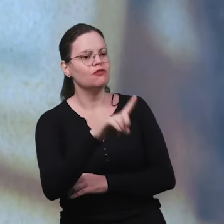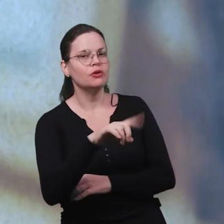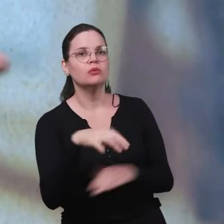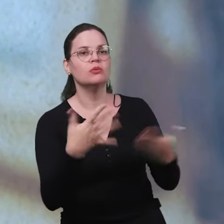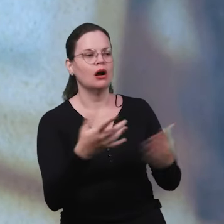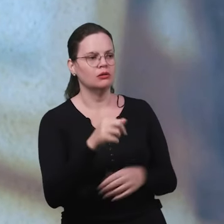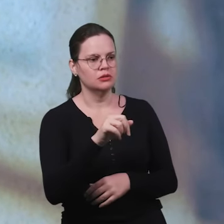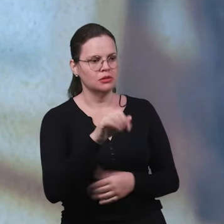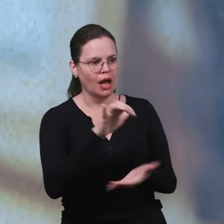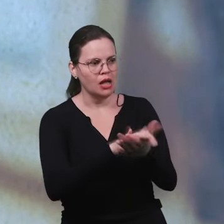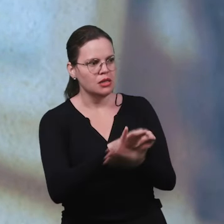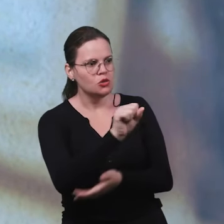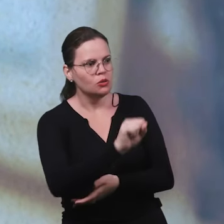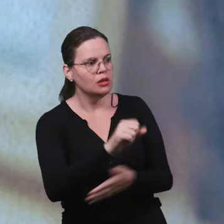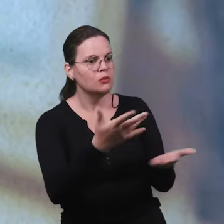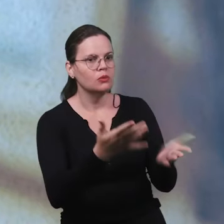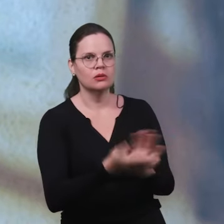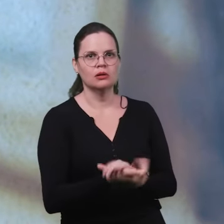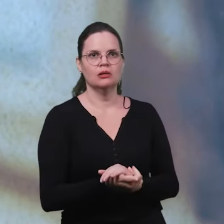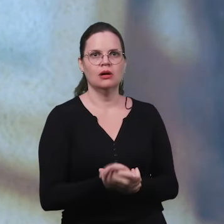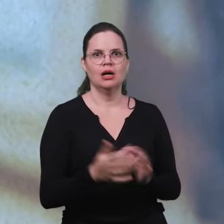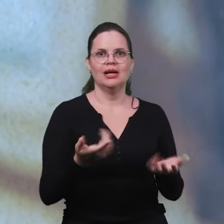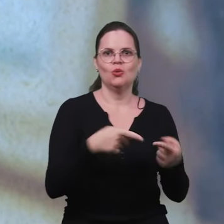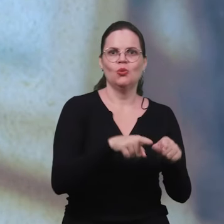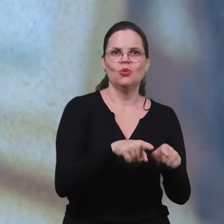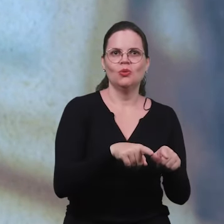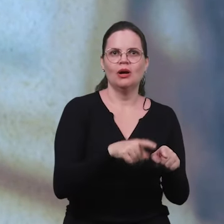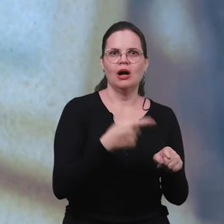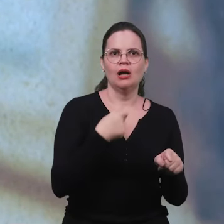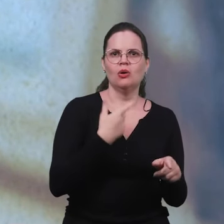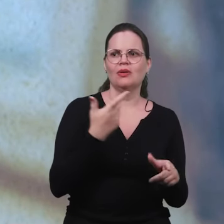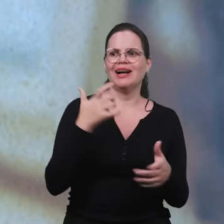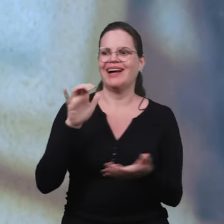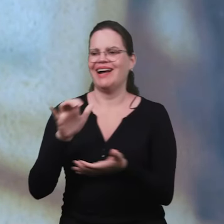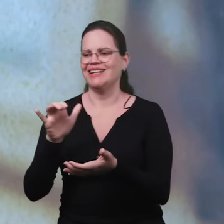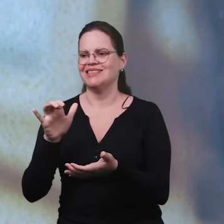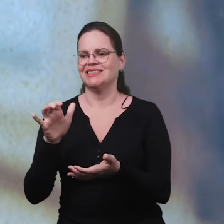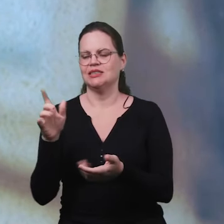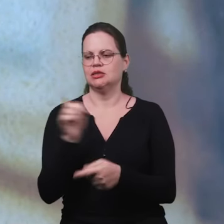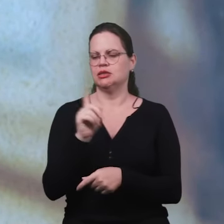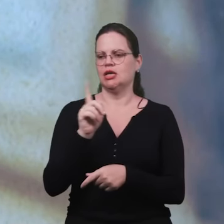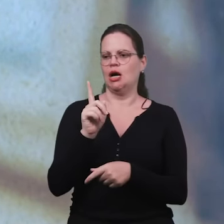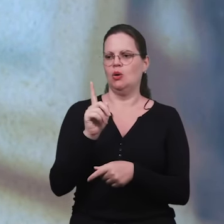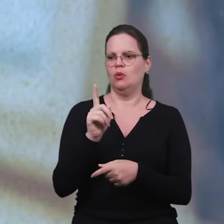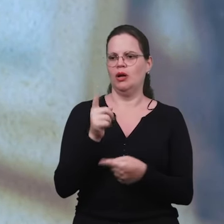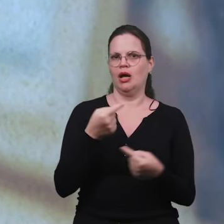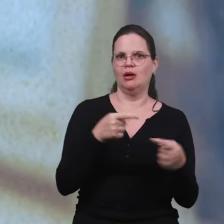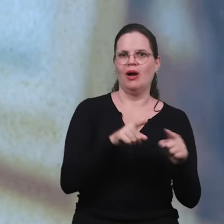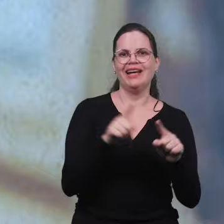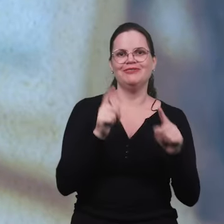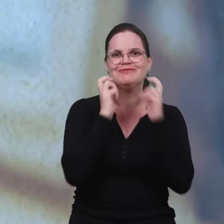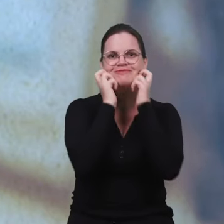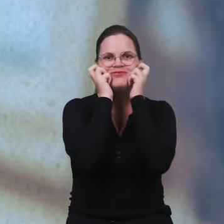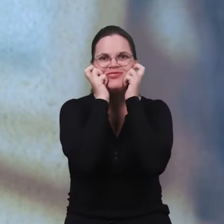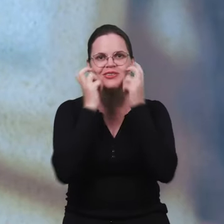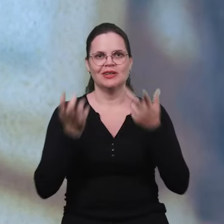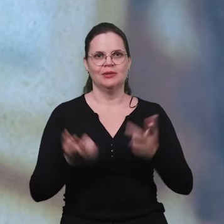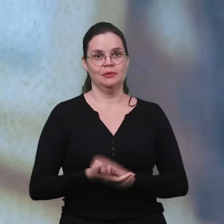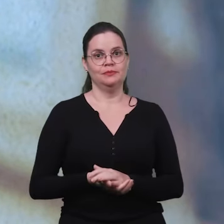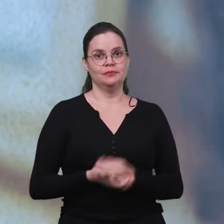escritório também, porque é muito comum a pessoa, qual que é o estado civil? A pessoa fala assim, é casada. Mas não é, a pessoa porque hoje, a